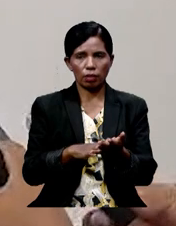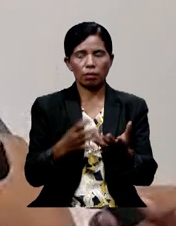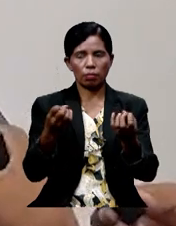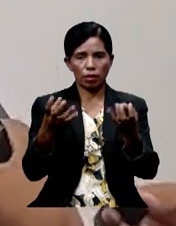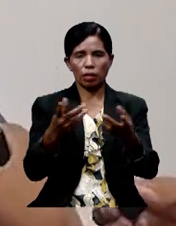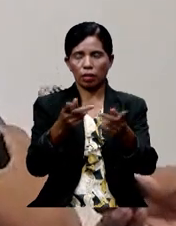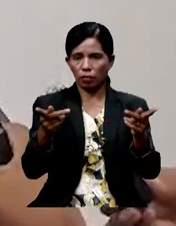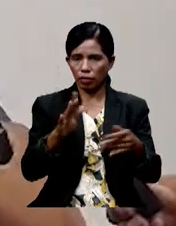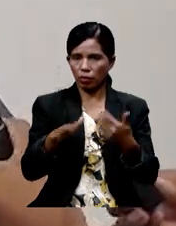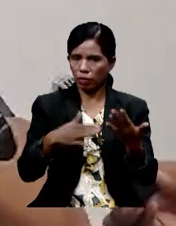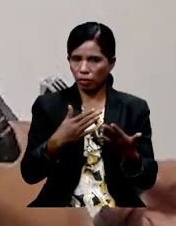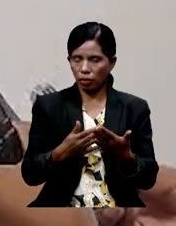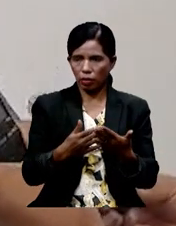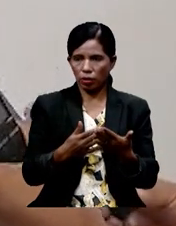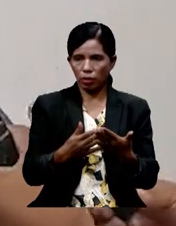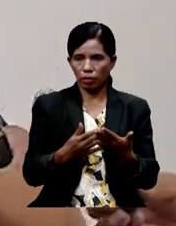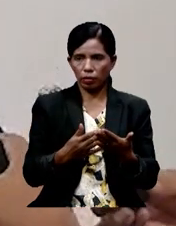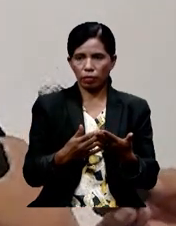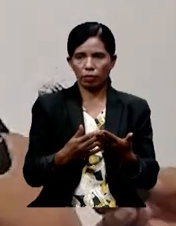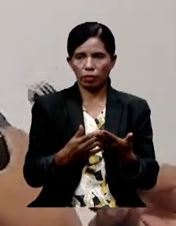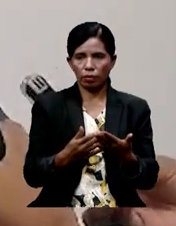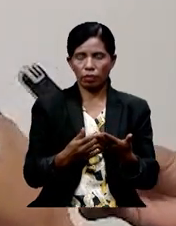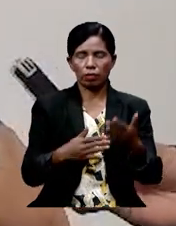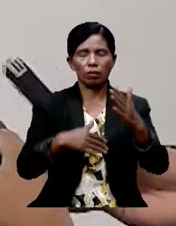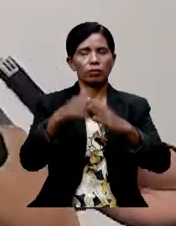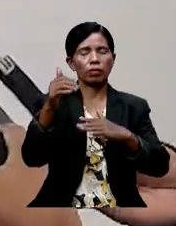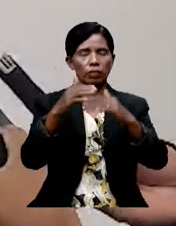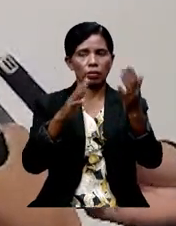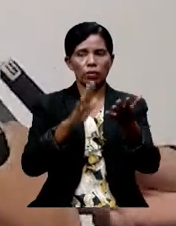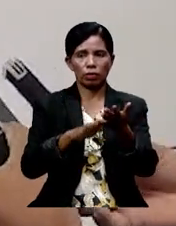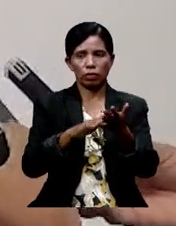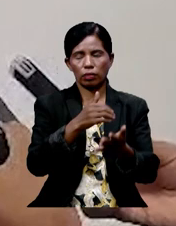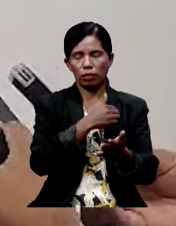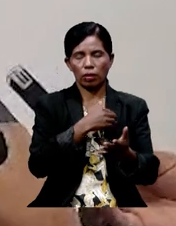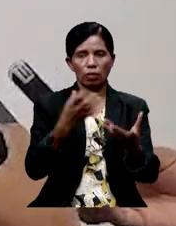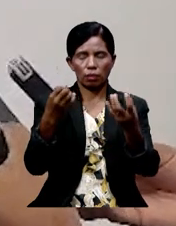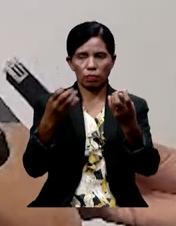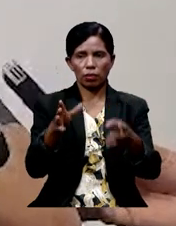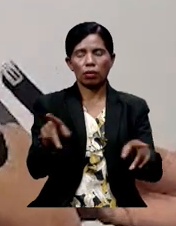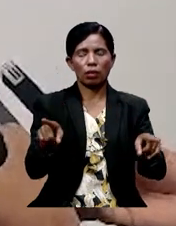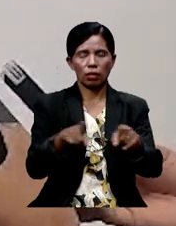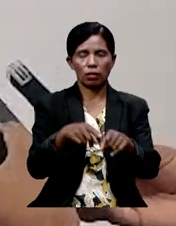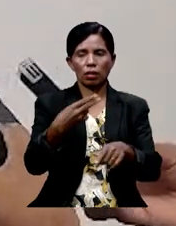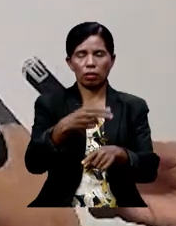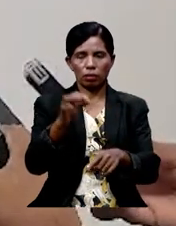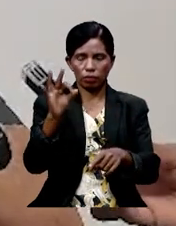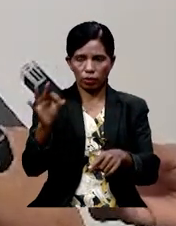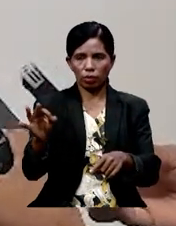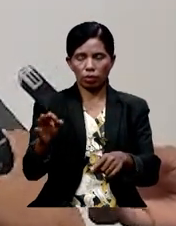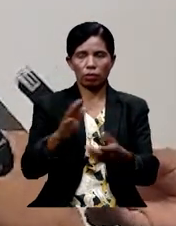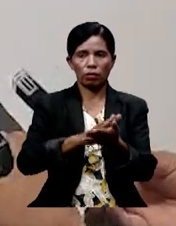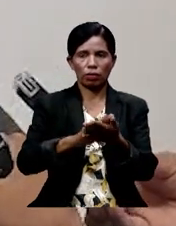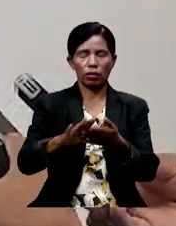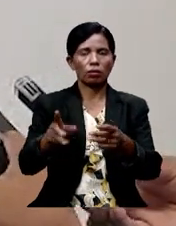fatem com tudo, condição escola, infraestrutura escola não é sido suficiente, saneamento, no higiene